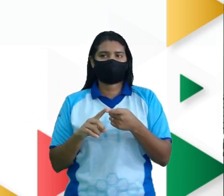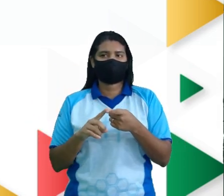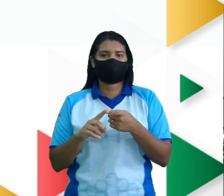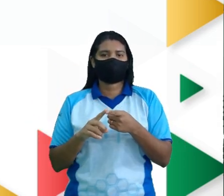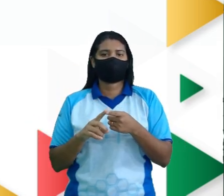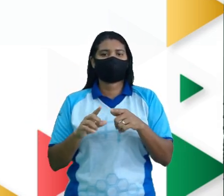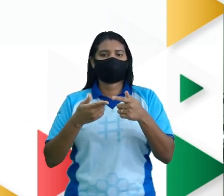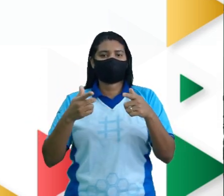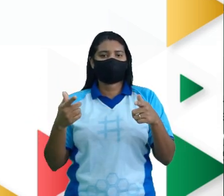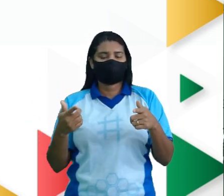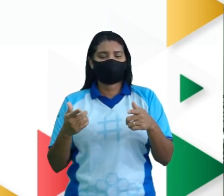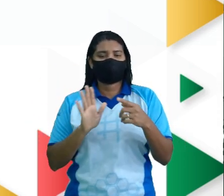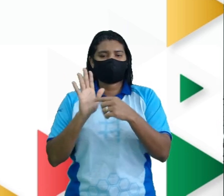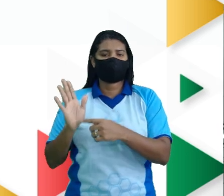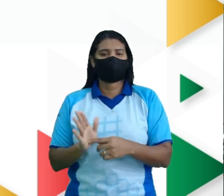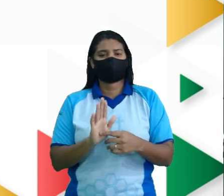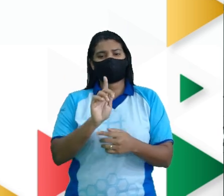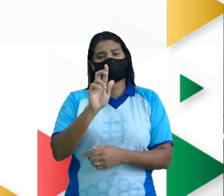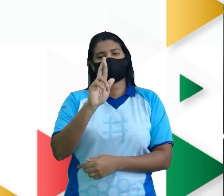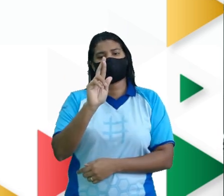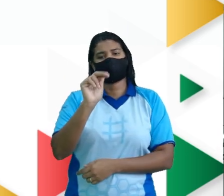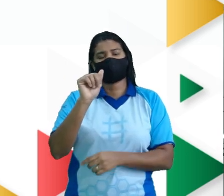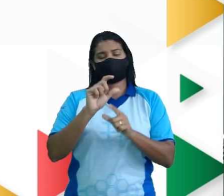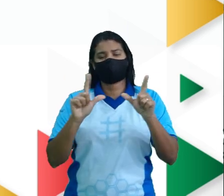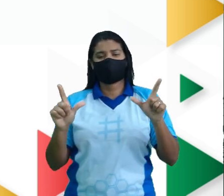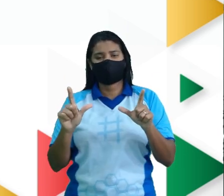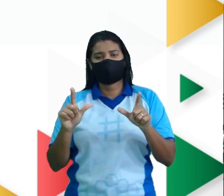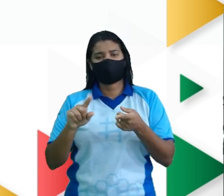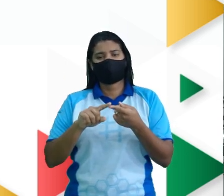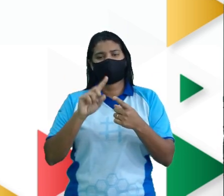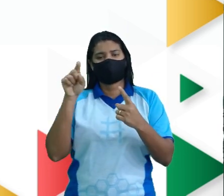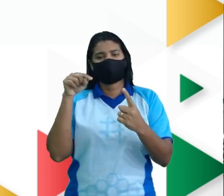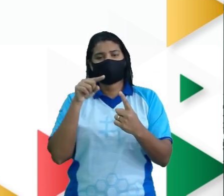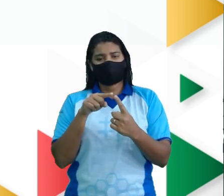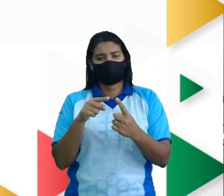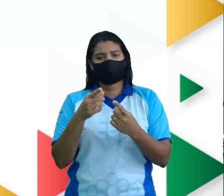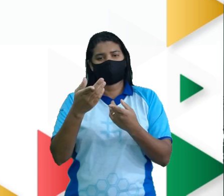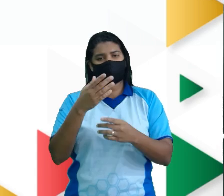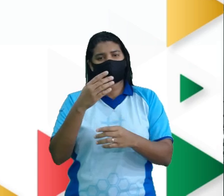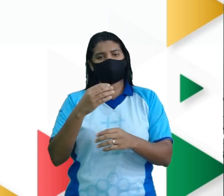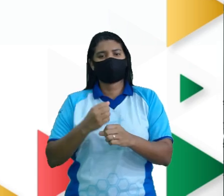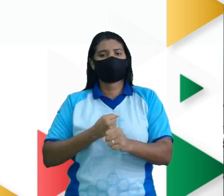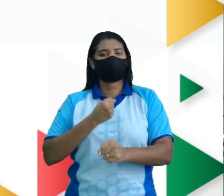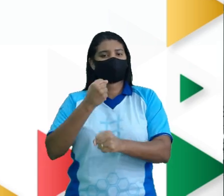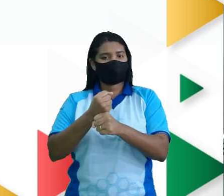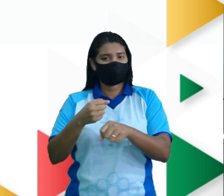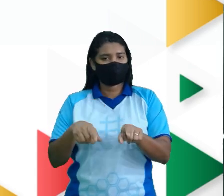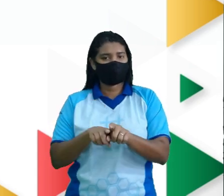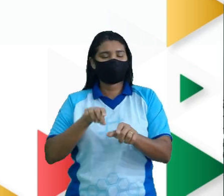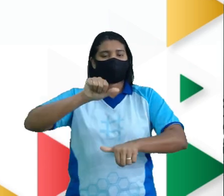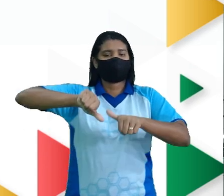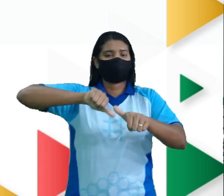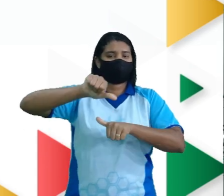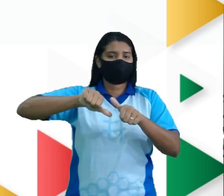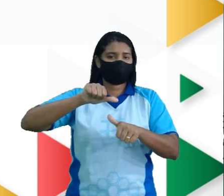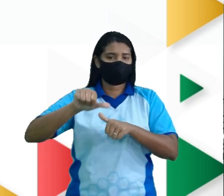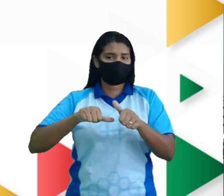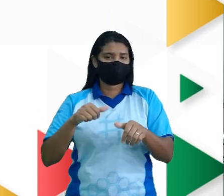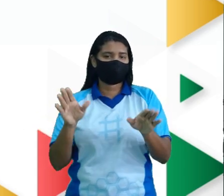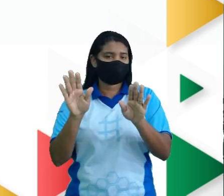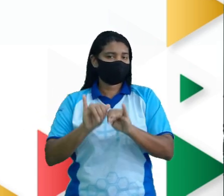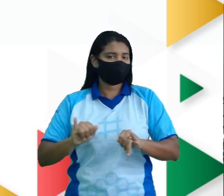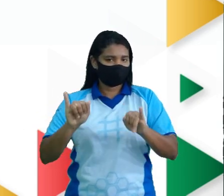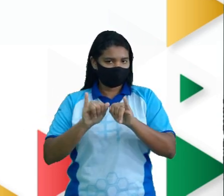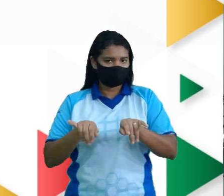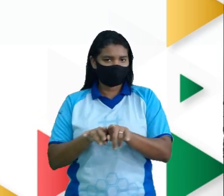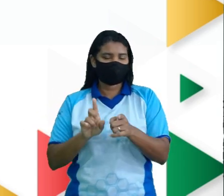é a coisa mais objetiva e direta que você pode construir e que você pode alterá-lo de uma forma mais